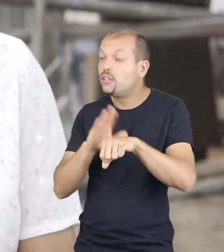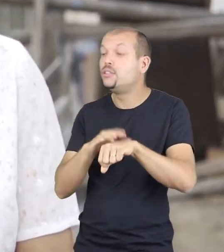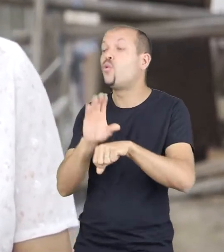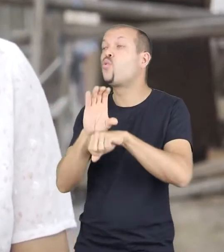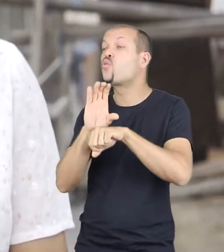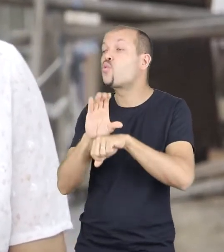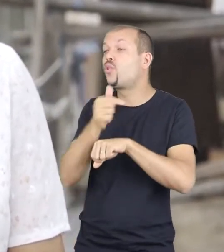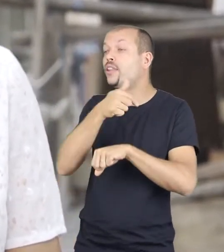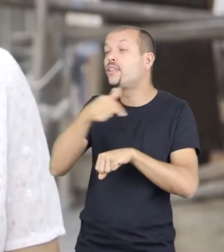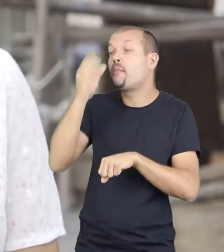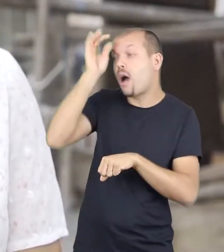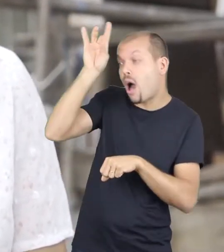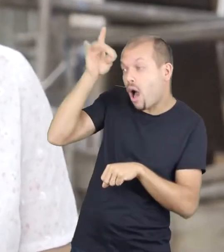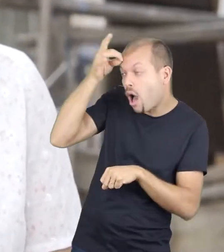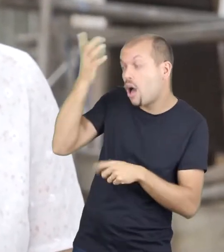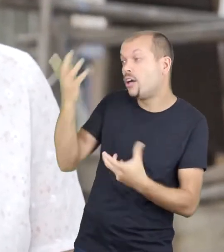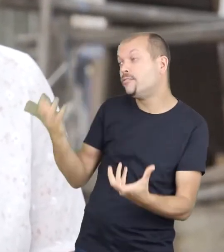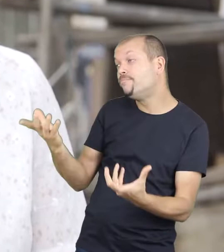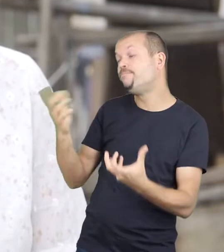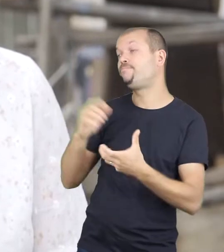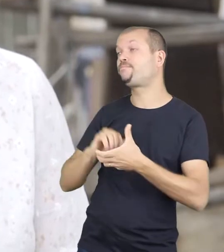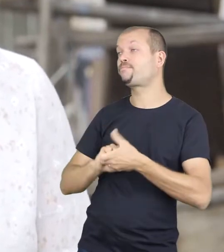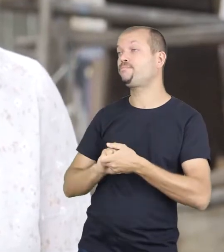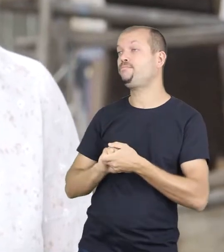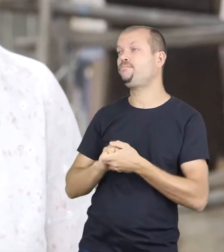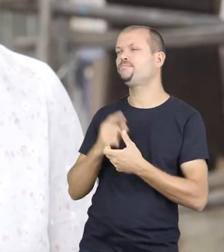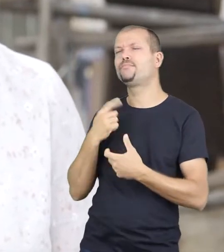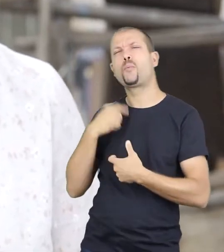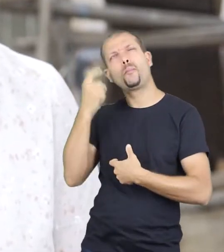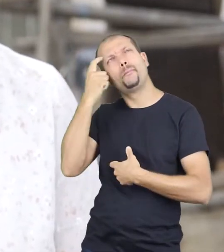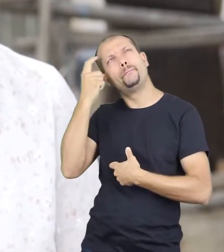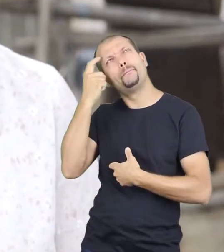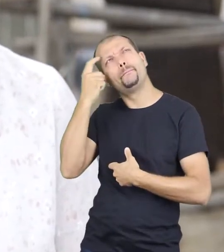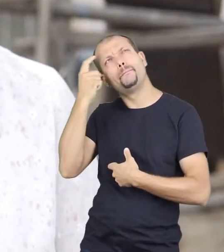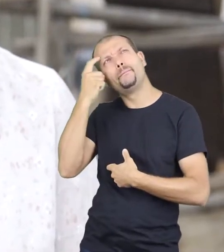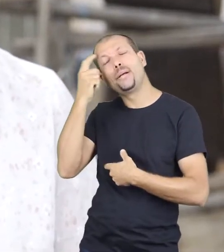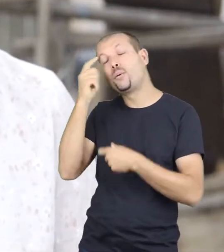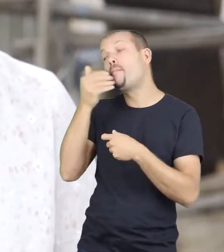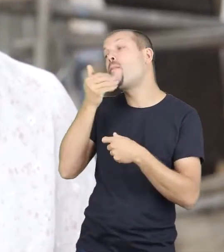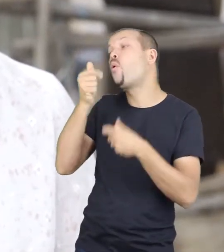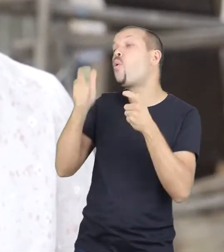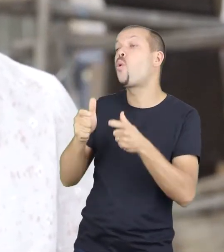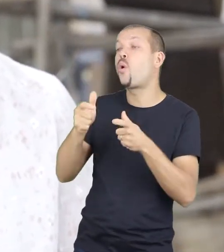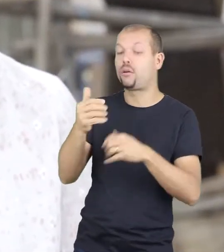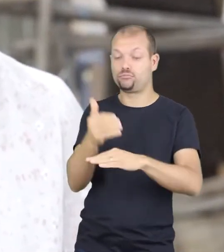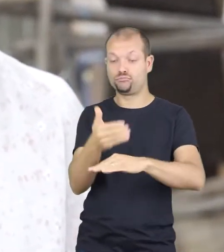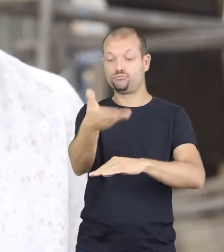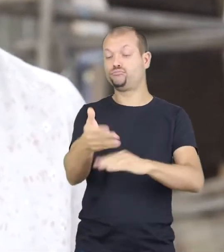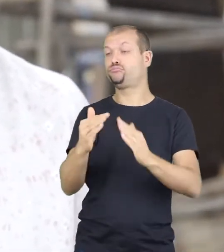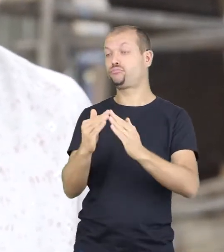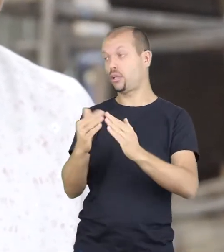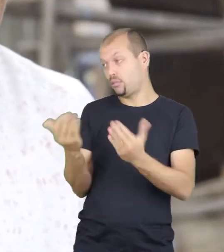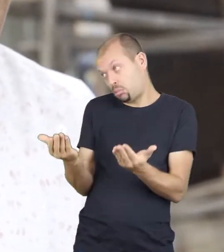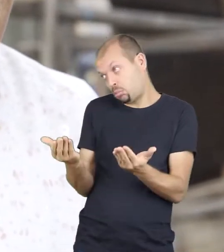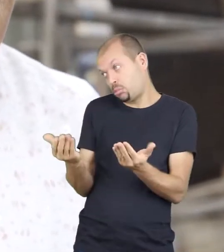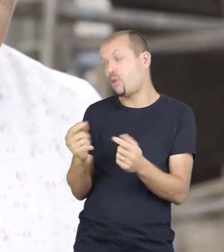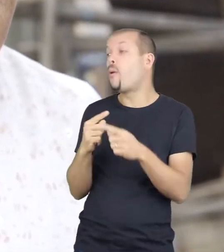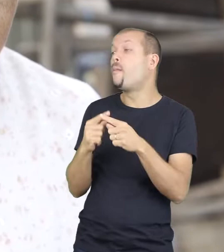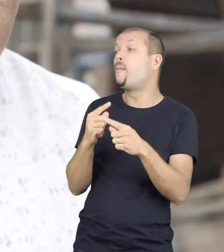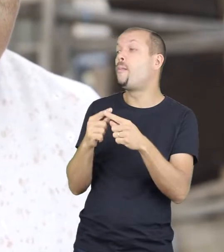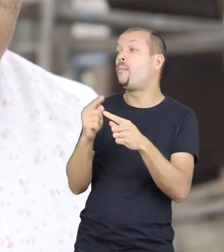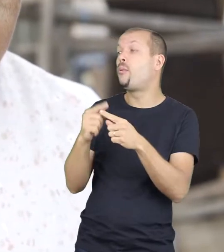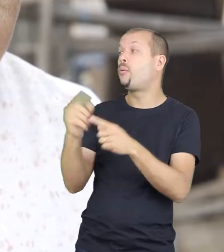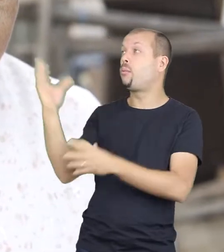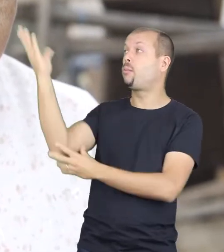reuniões durante a Semana Santa. Eu fiquei pensando que o melhor lugar é aqui na frente da sua casa, por causa